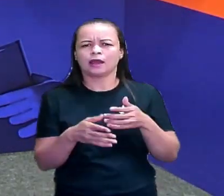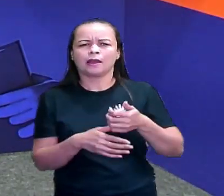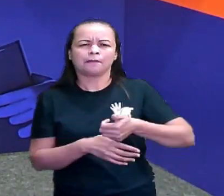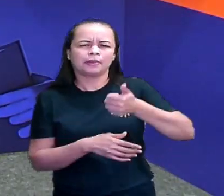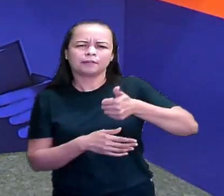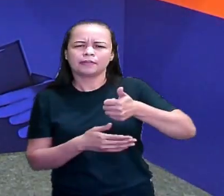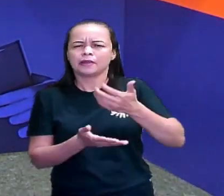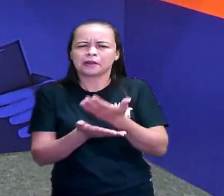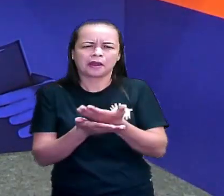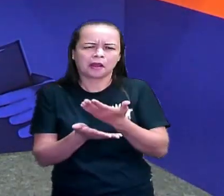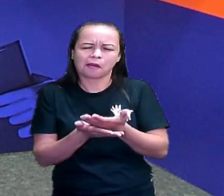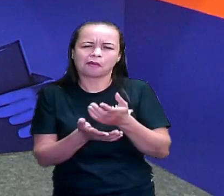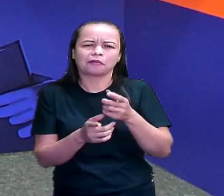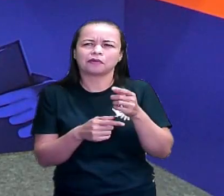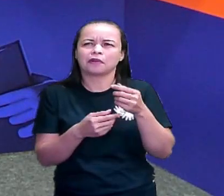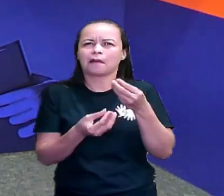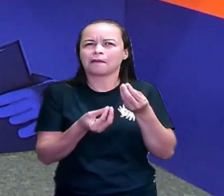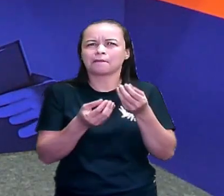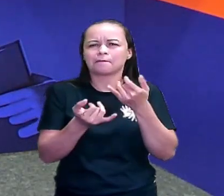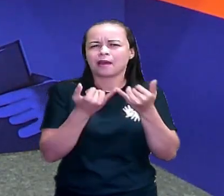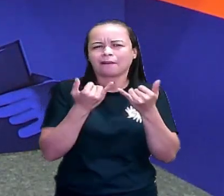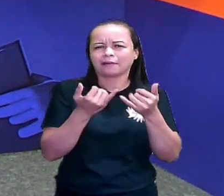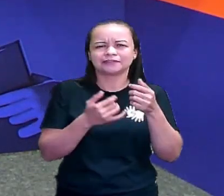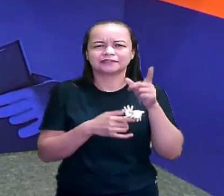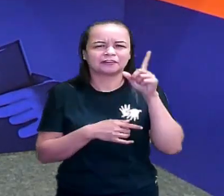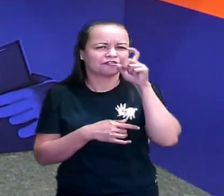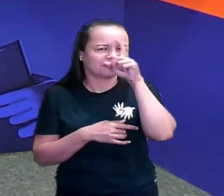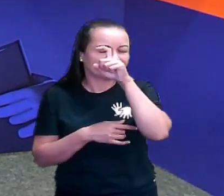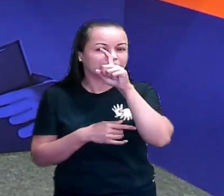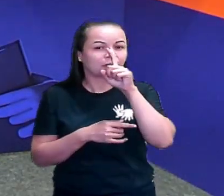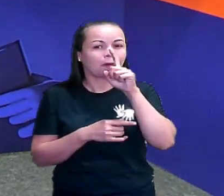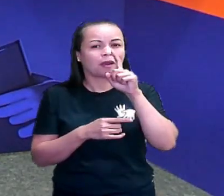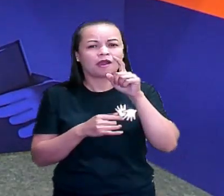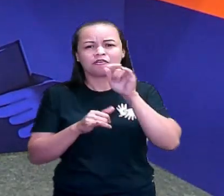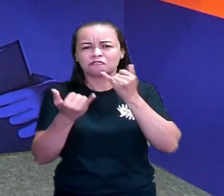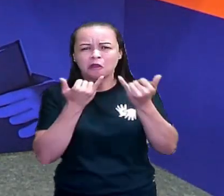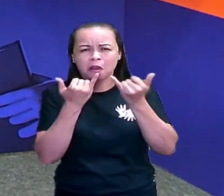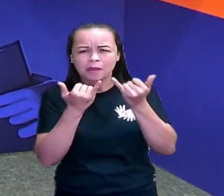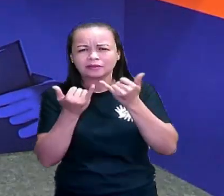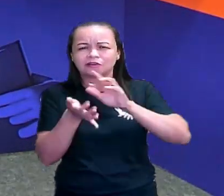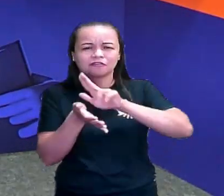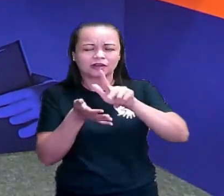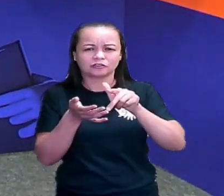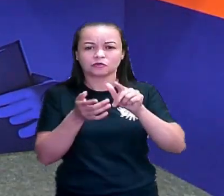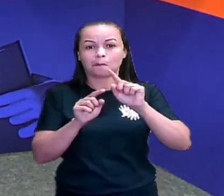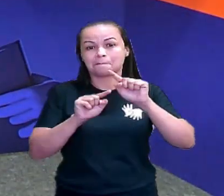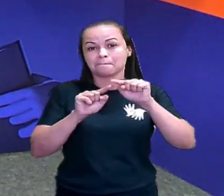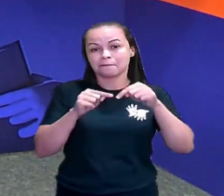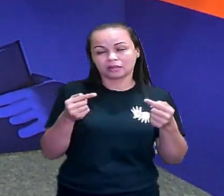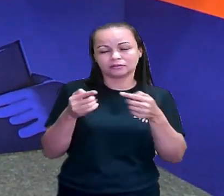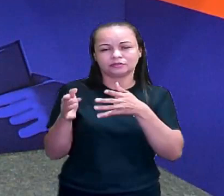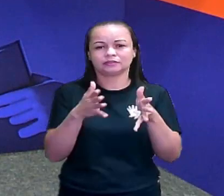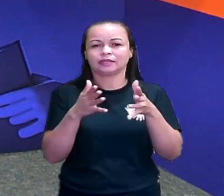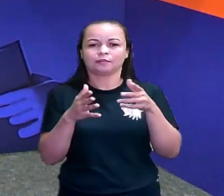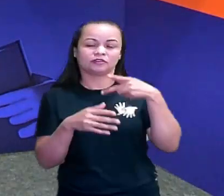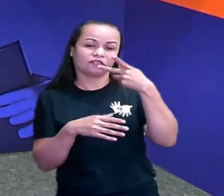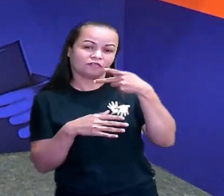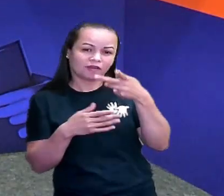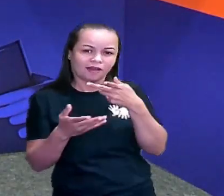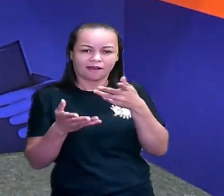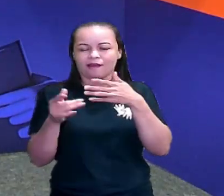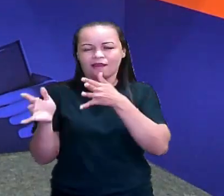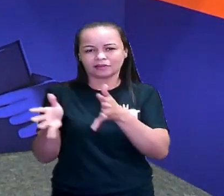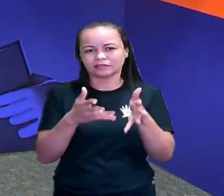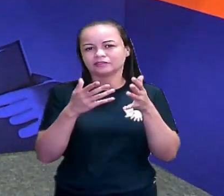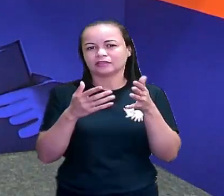parece que é um pouco difícil, é muita informação, mas quando a gente se habitua a falar, fica tão fácil que a gente nem lembra mais das dificuldades